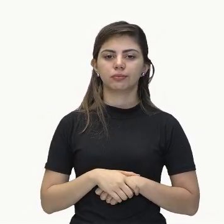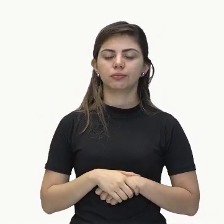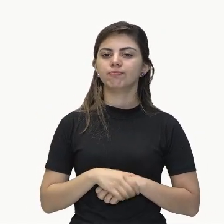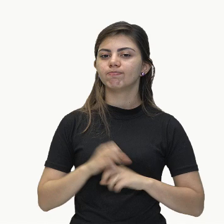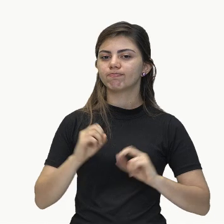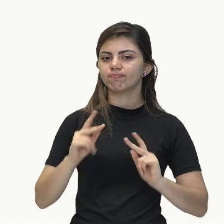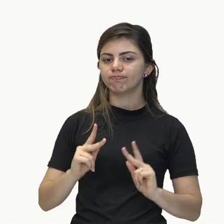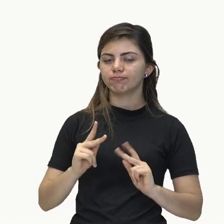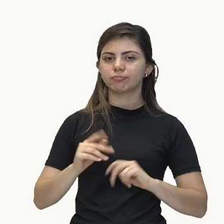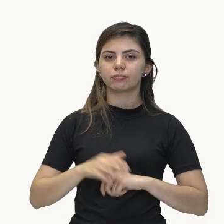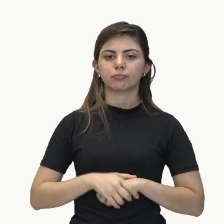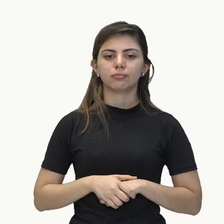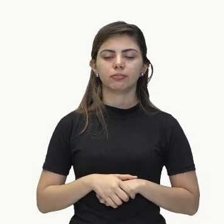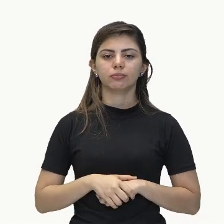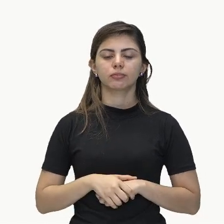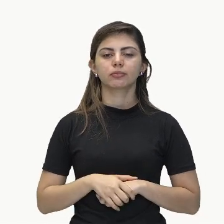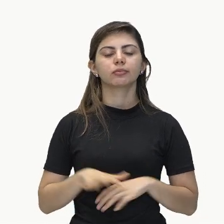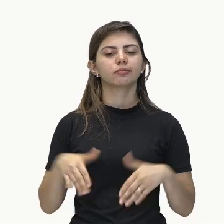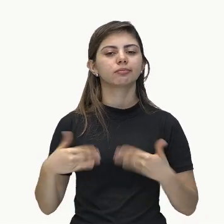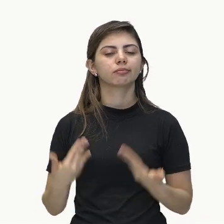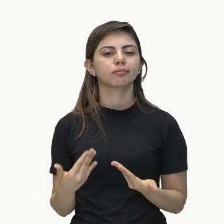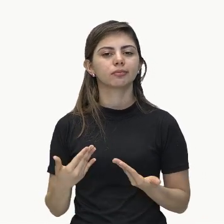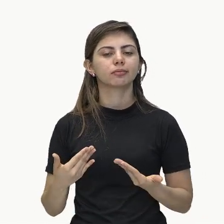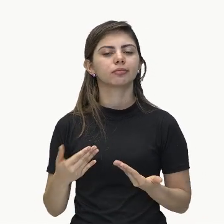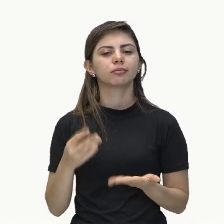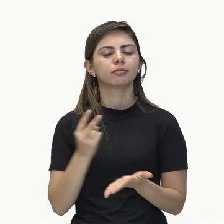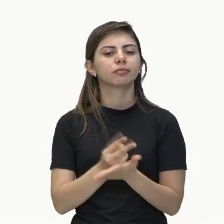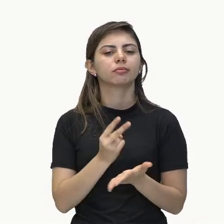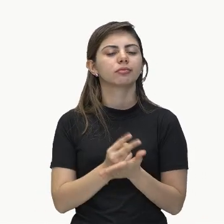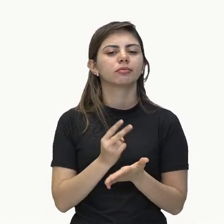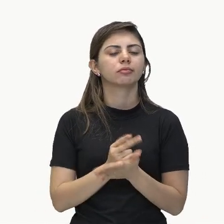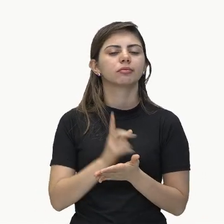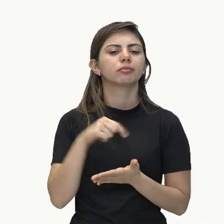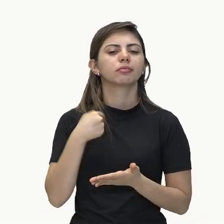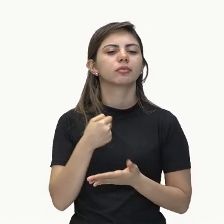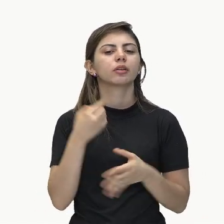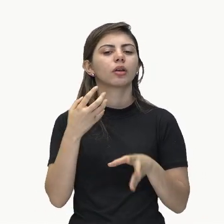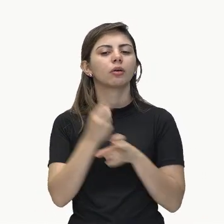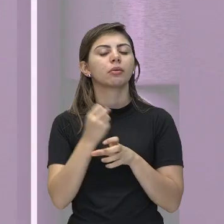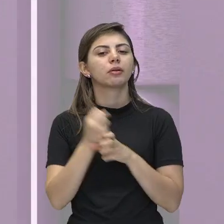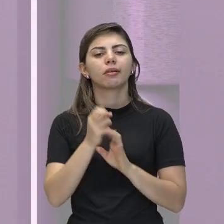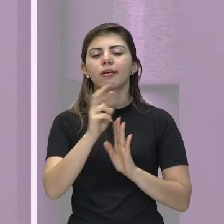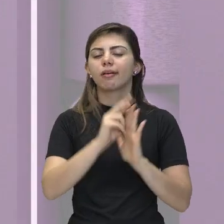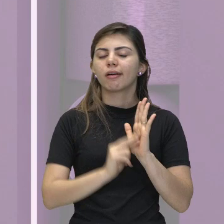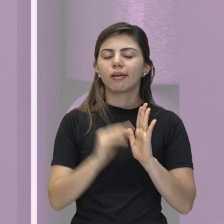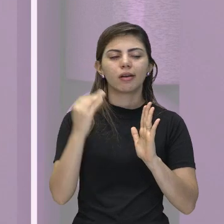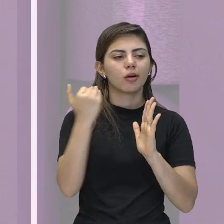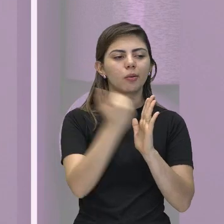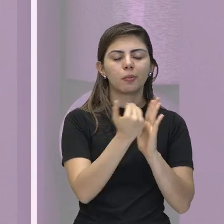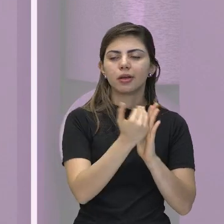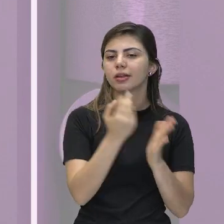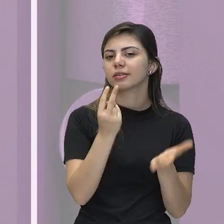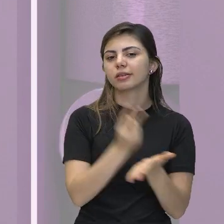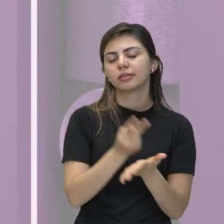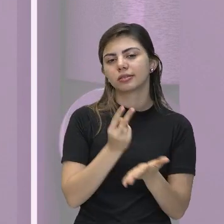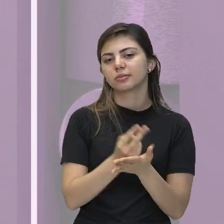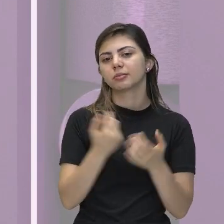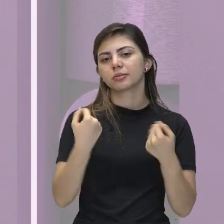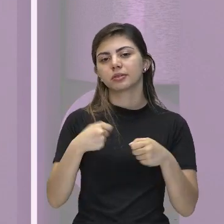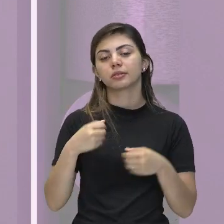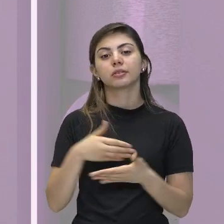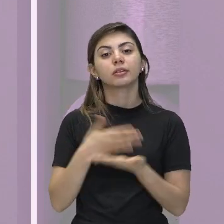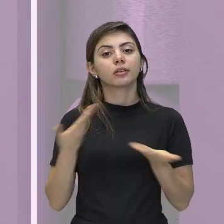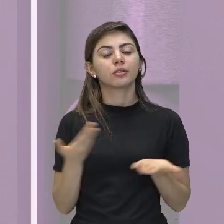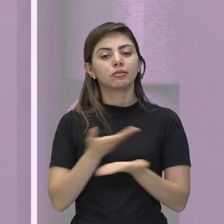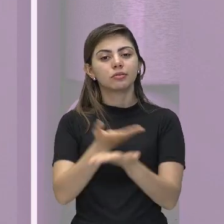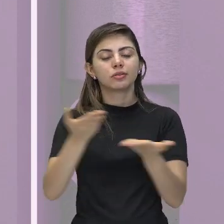Tudo bem? Então, pessoal, a gente sempre vai resolver, tá? Seguindo o mesmo passo a passo, tá? E eu espero que